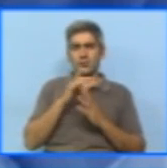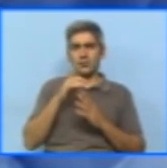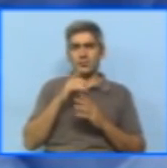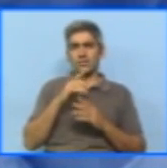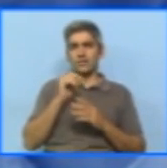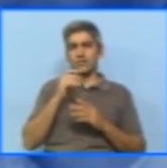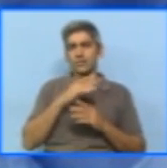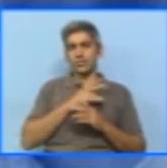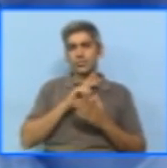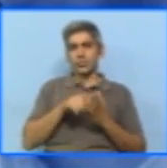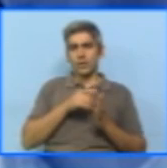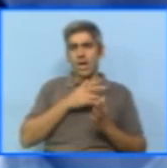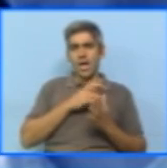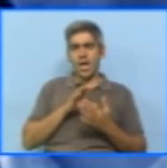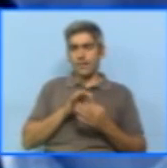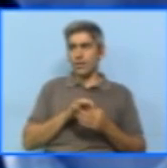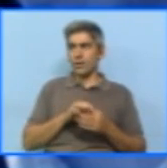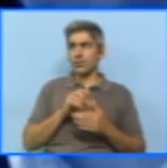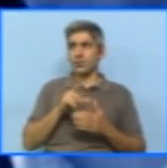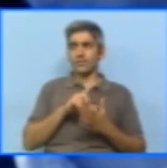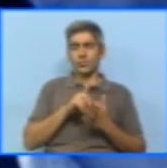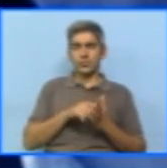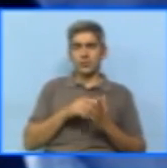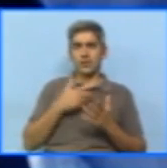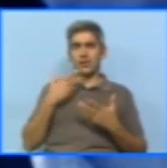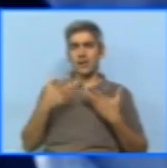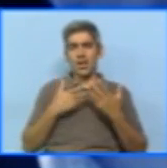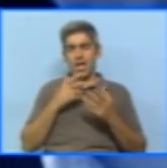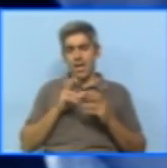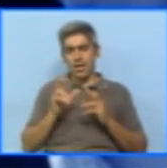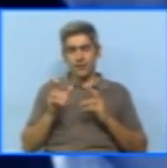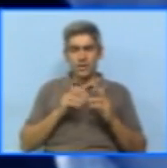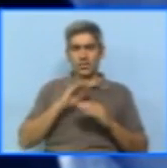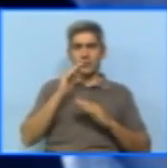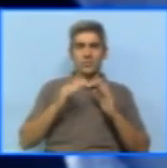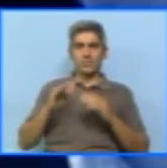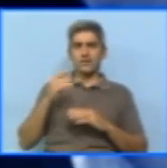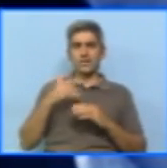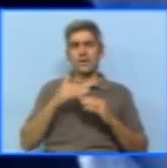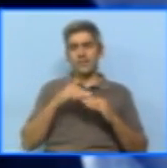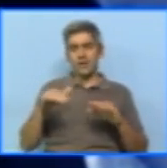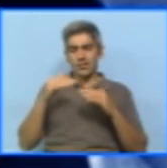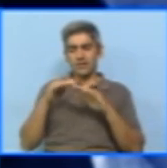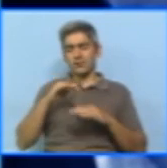projeto de amor. E ele diz que este projeto é dinâmico. Tem